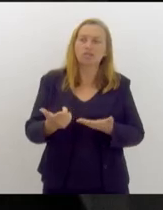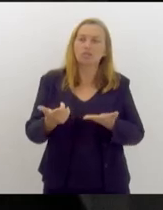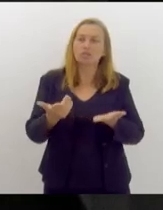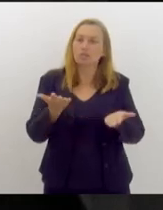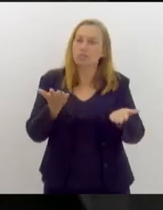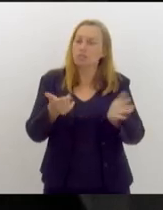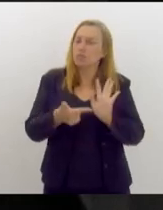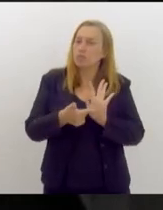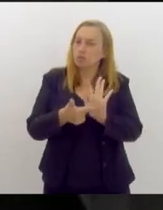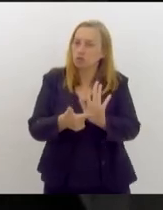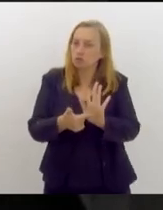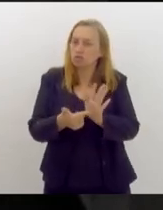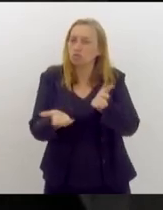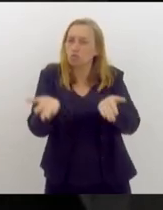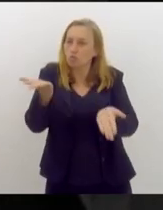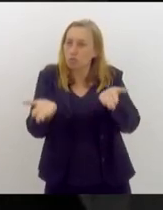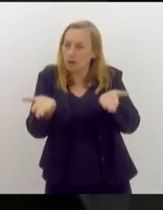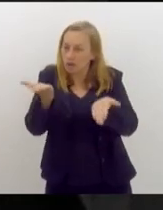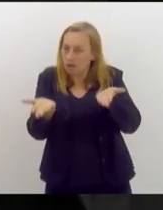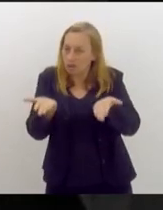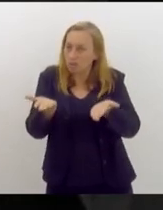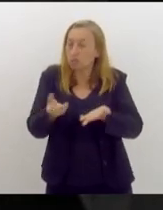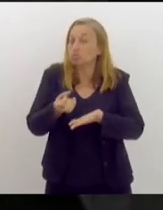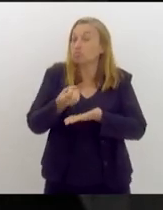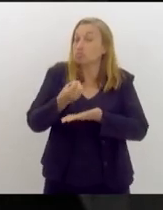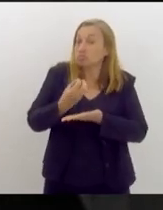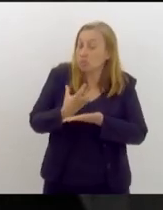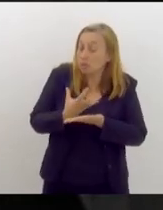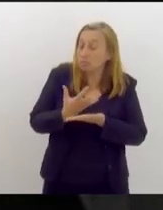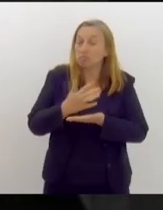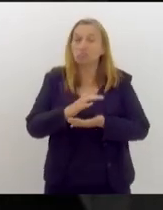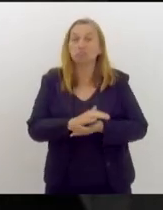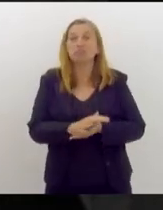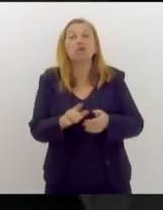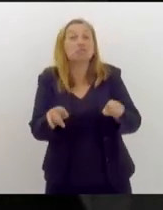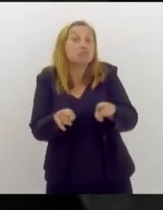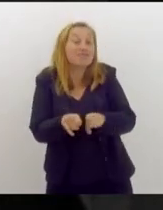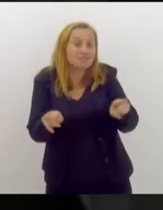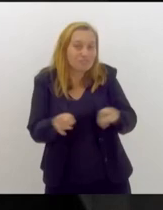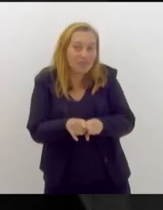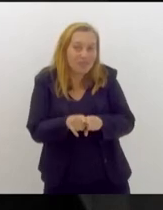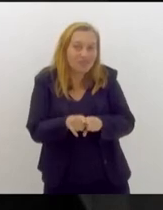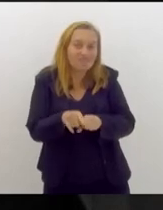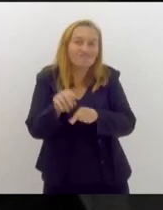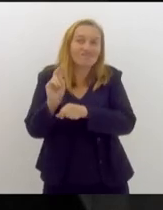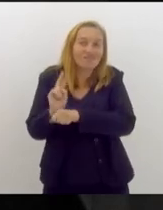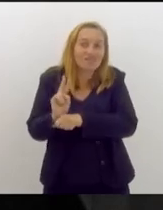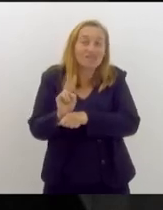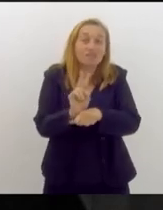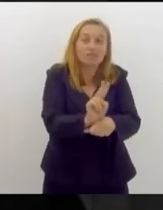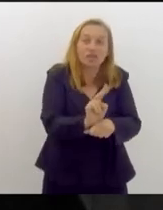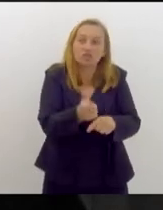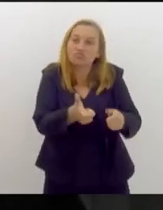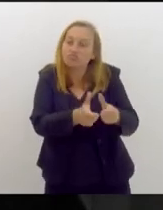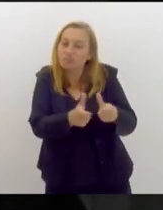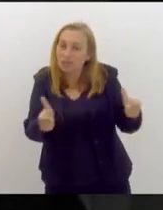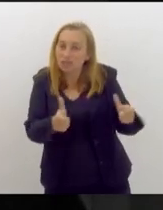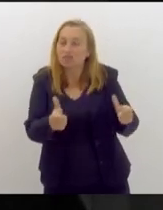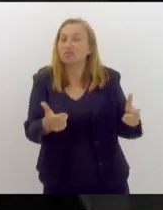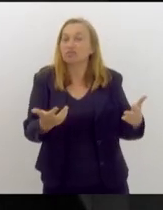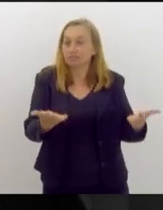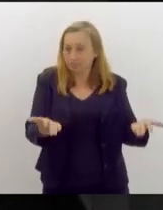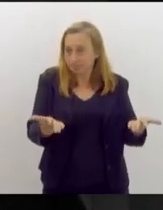balanço com uma pseudo liquidez também tem empréstimos de grande monta